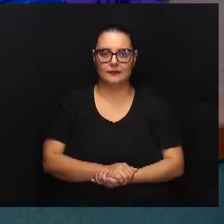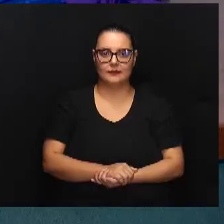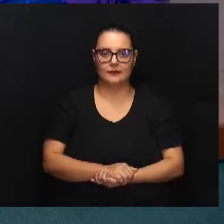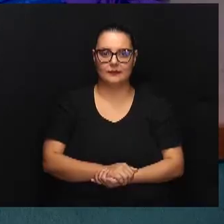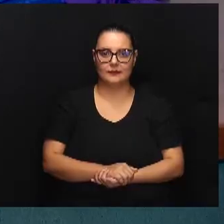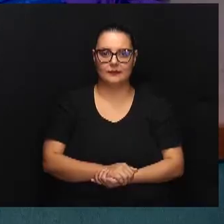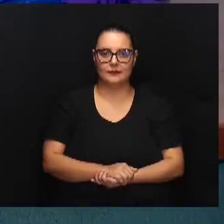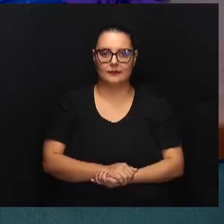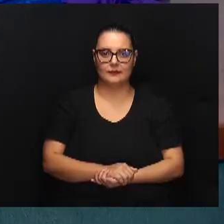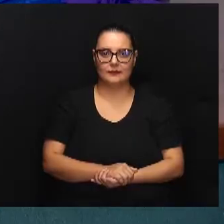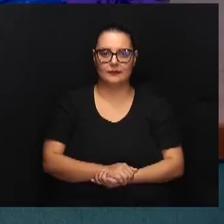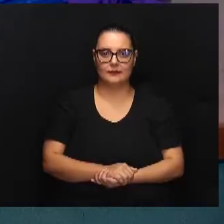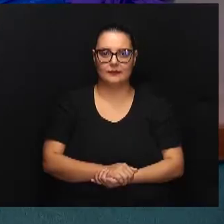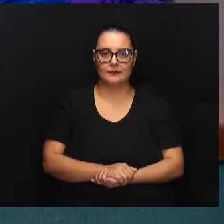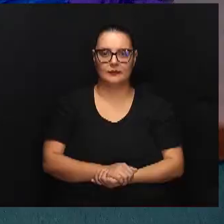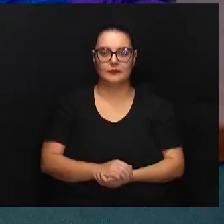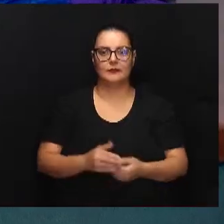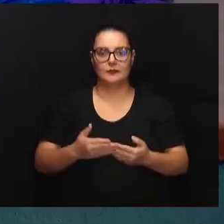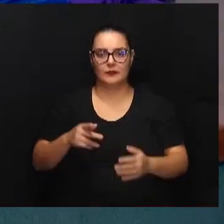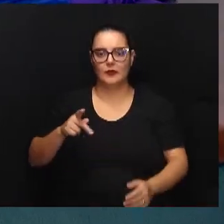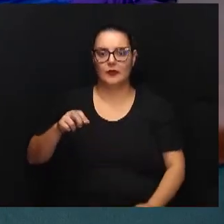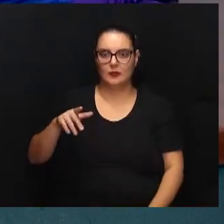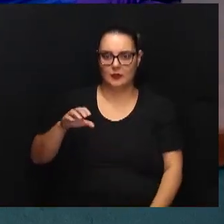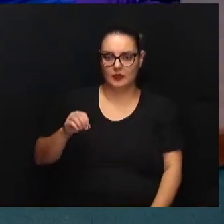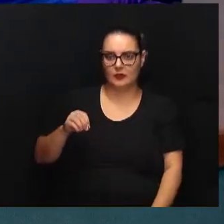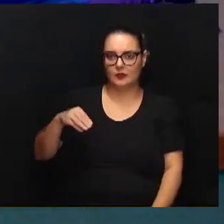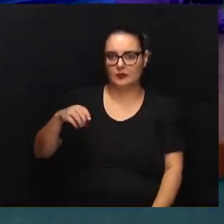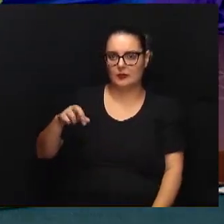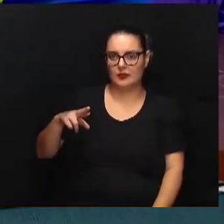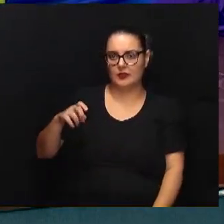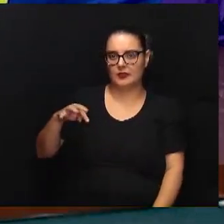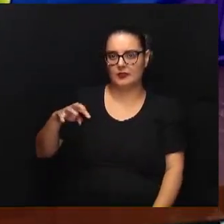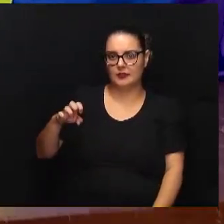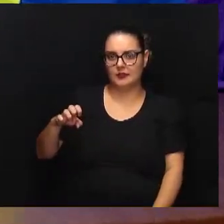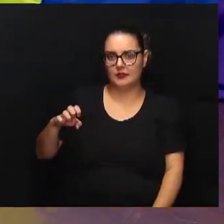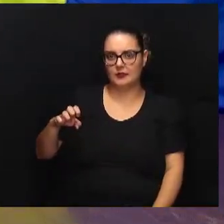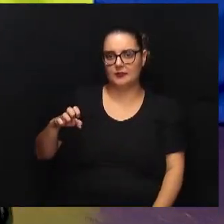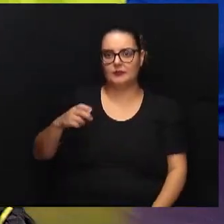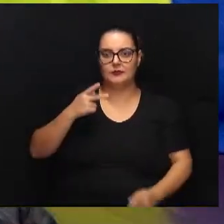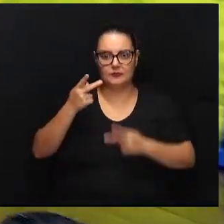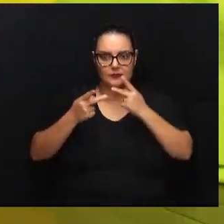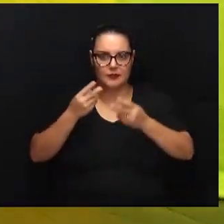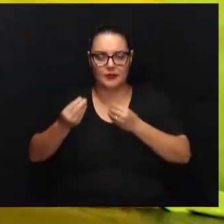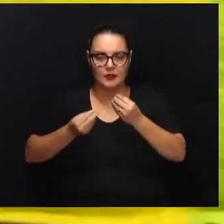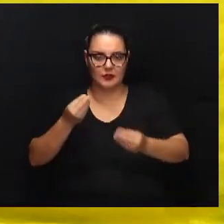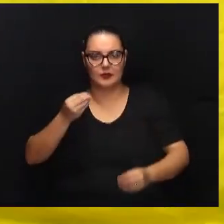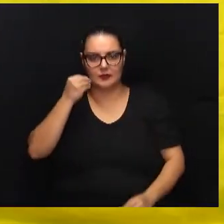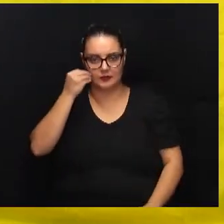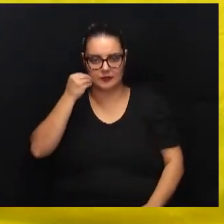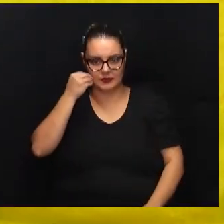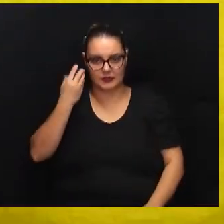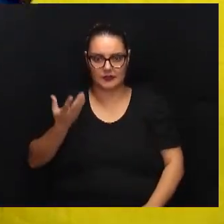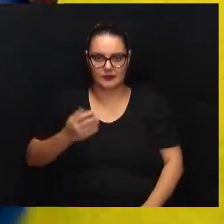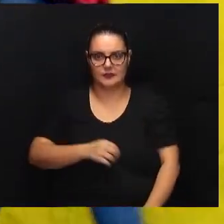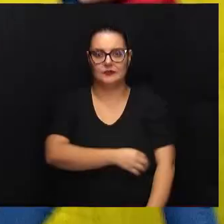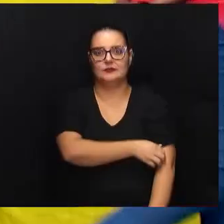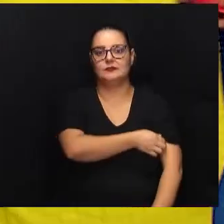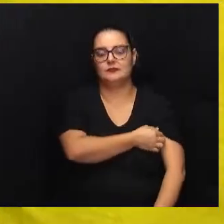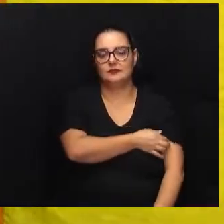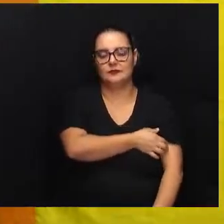eu vou exigir um pouquinho do Senta e Levanta das vereadoras, que eu vou passar a palavra agora para o Paulo Mariante, para ele dar uma falinha de como foi